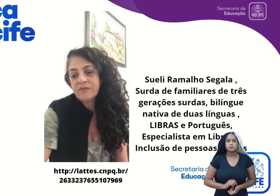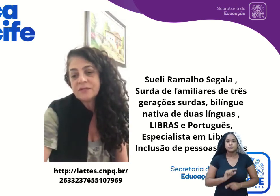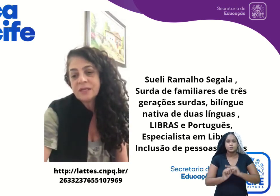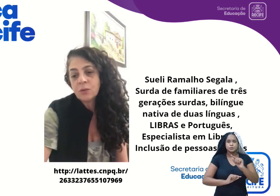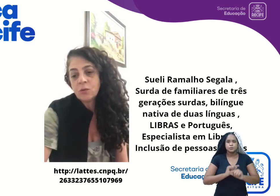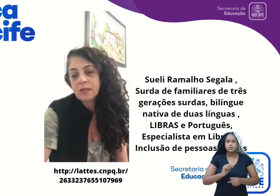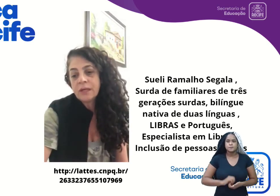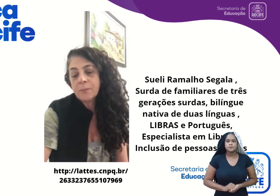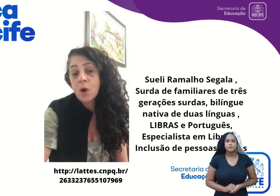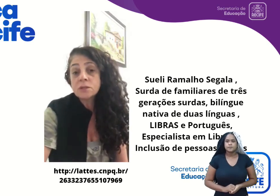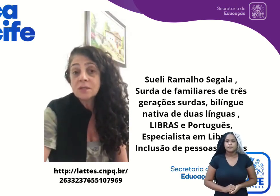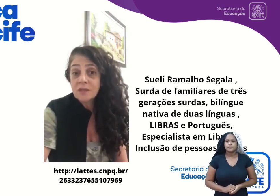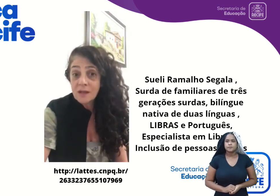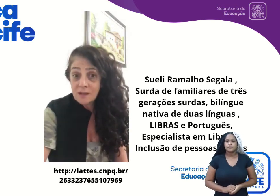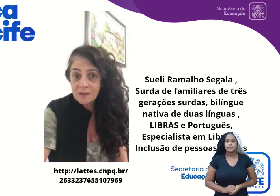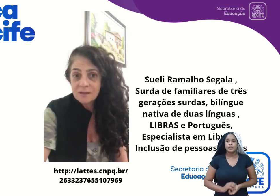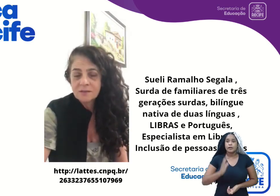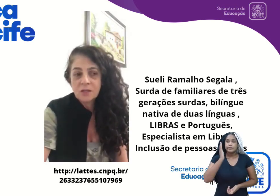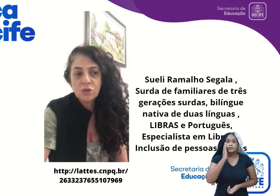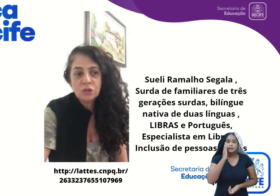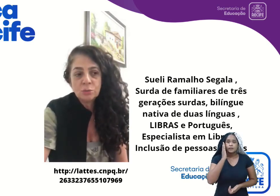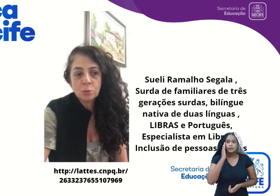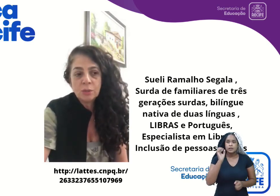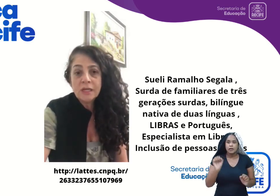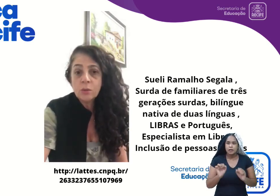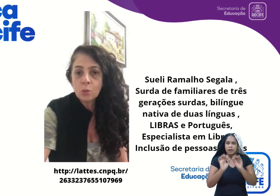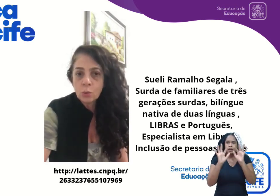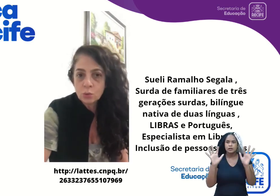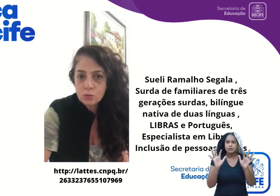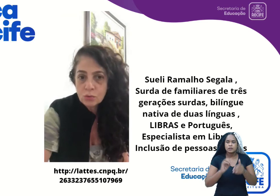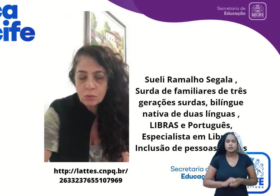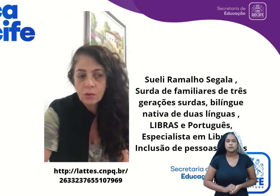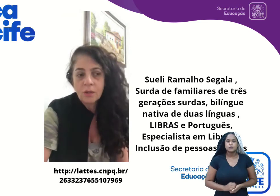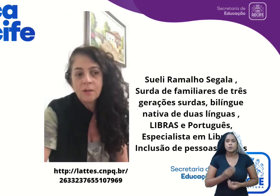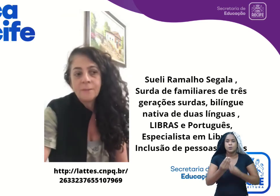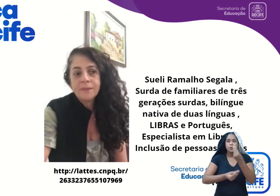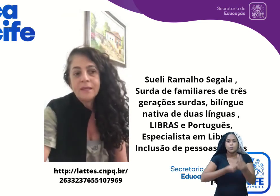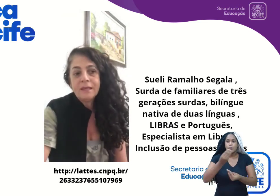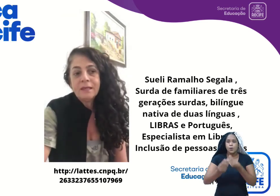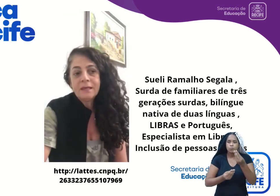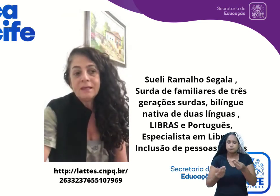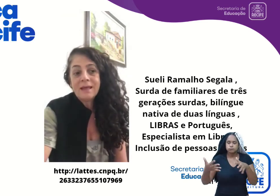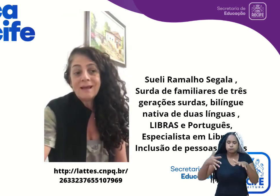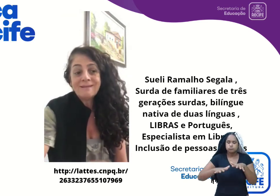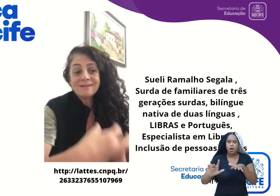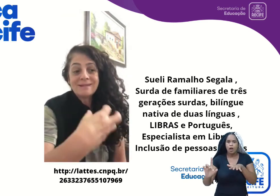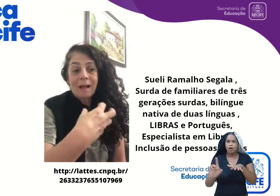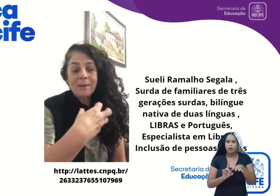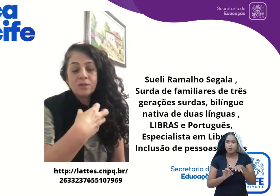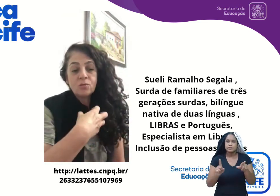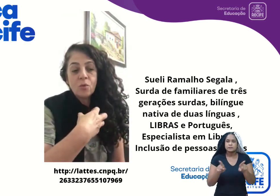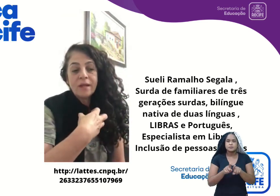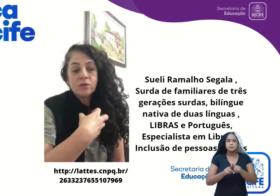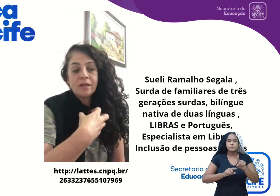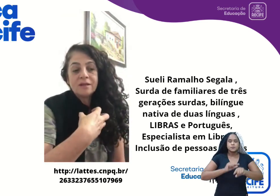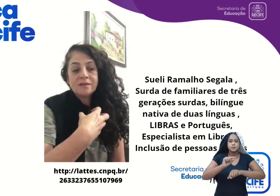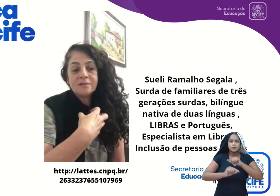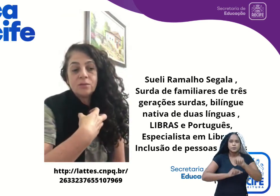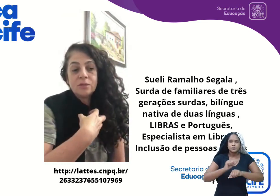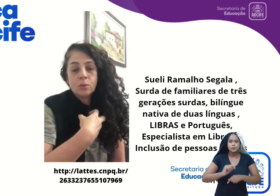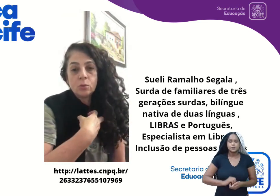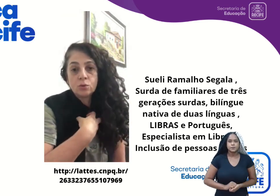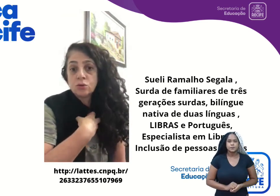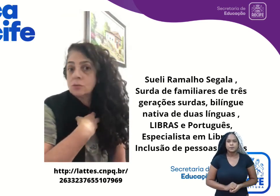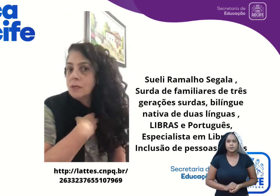poder fazer com que ele possa estar sentindo incluso e a partir do momento que ele está